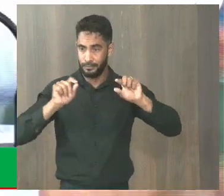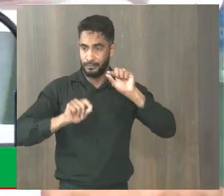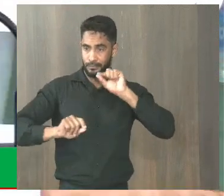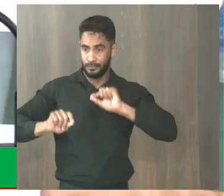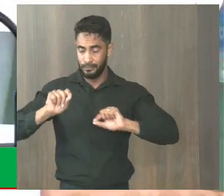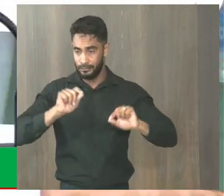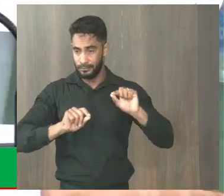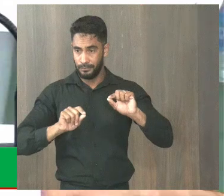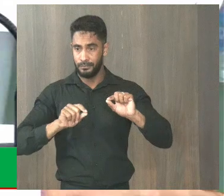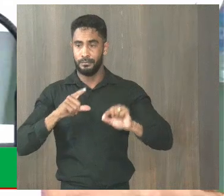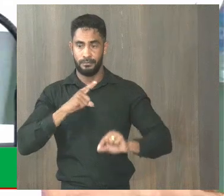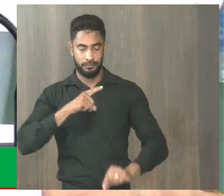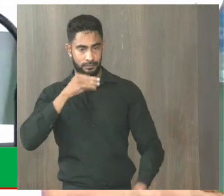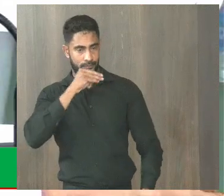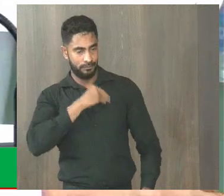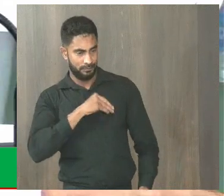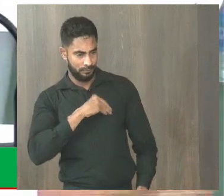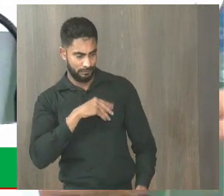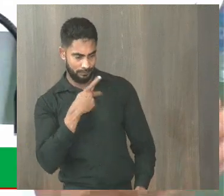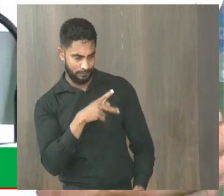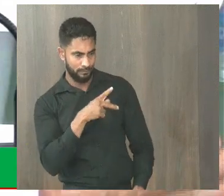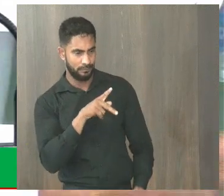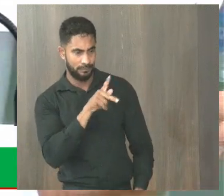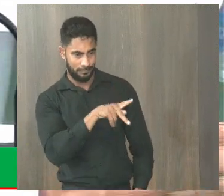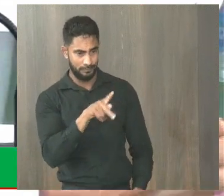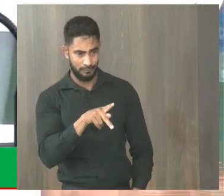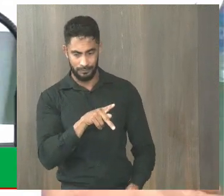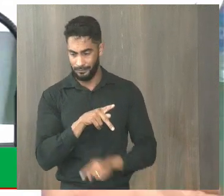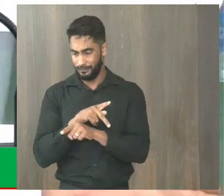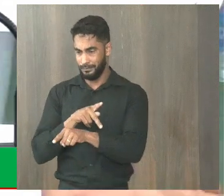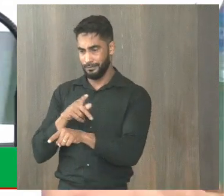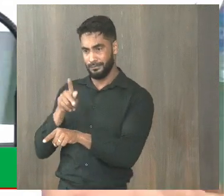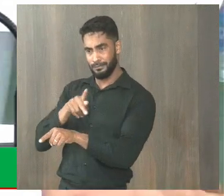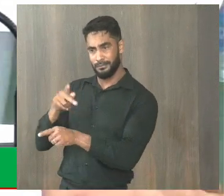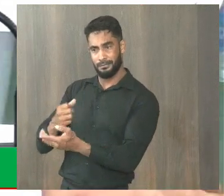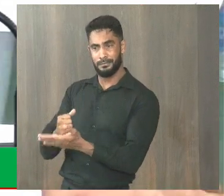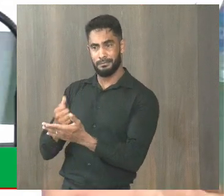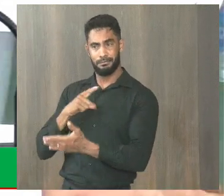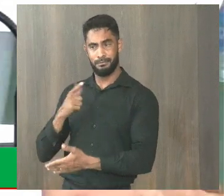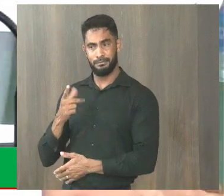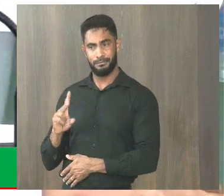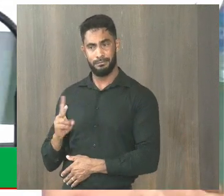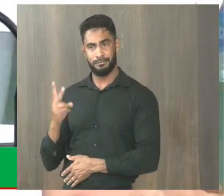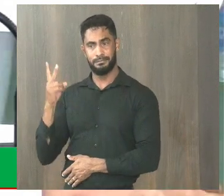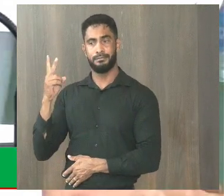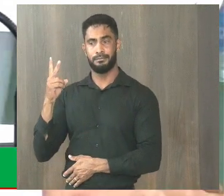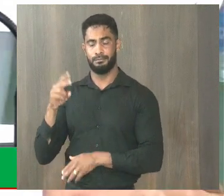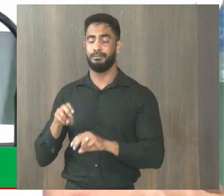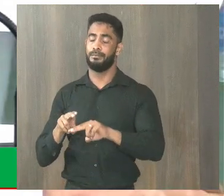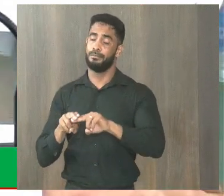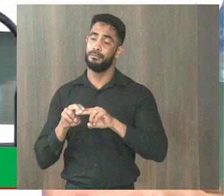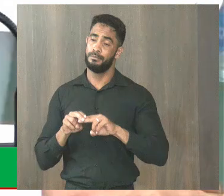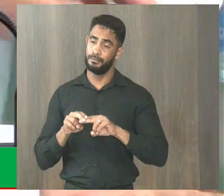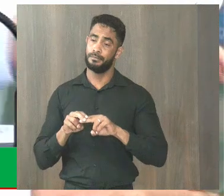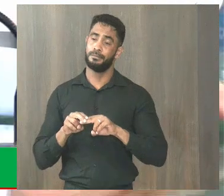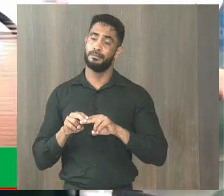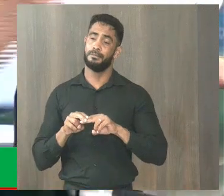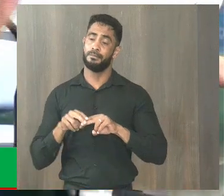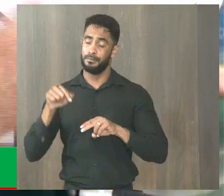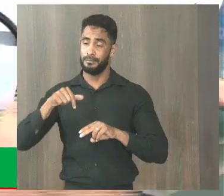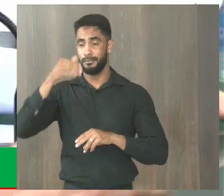vai receber o PIS, e dessa forma fica desvalorizado o professor de apoio. Então essa casa, né, como